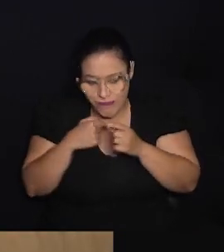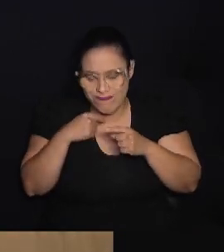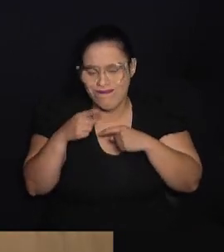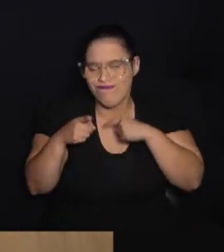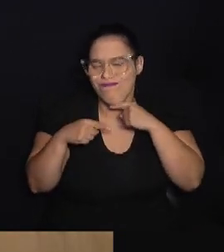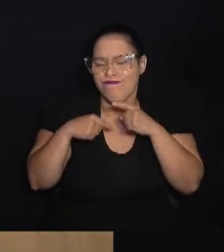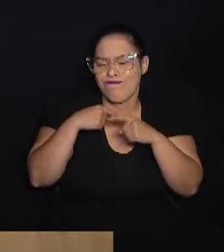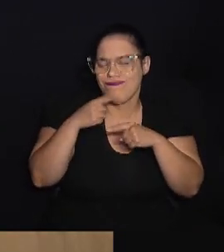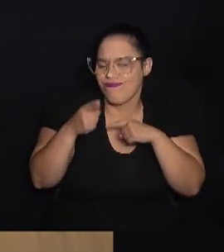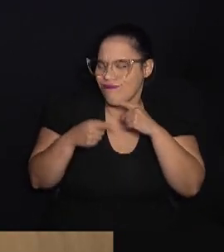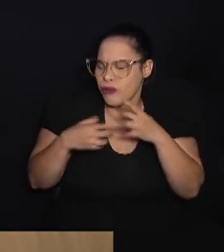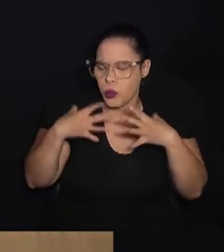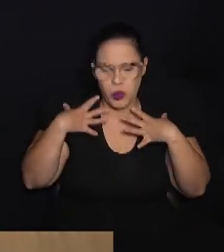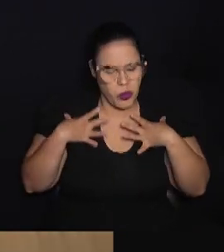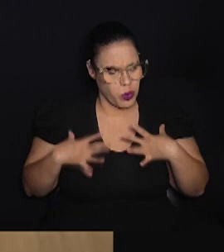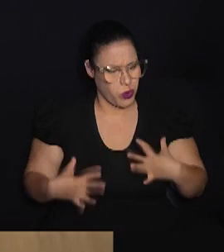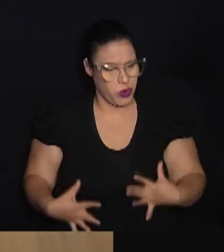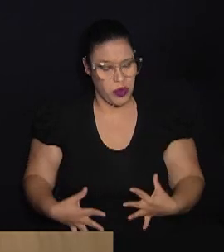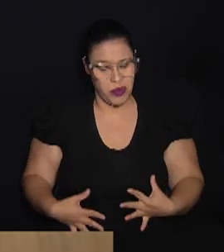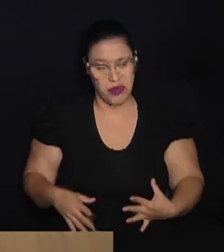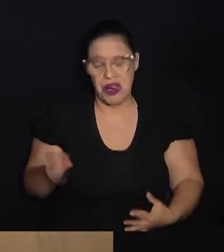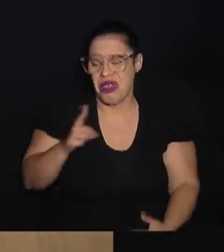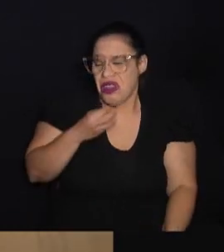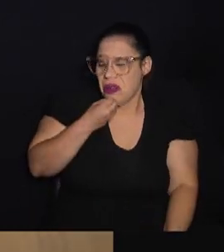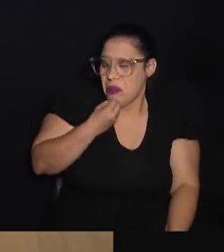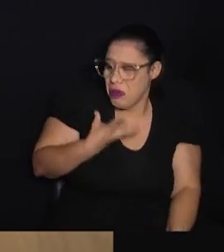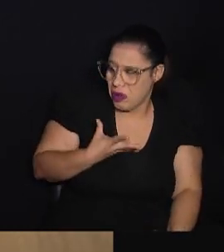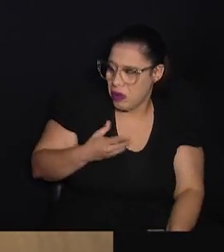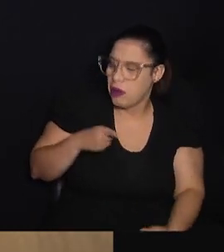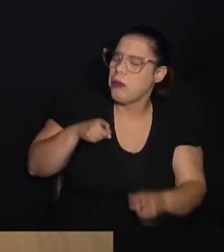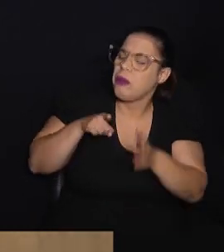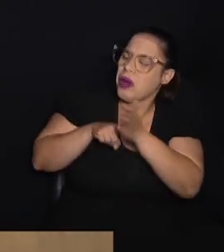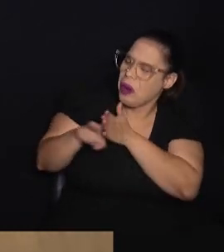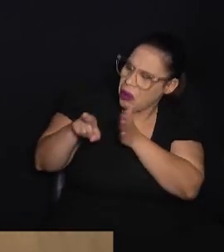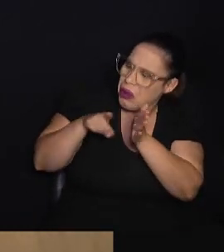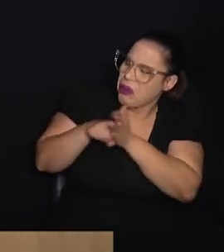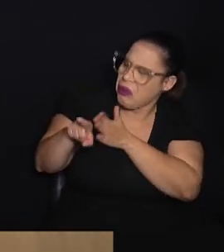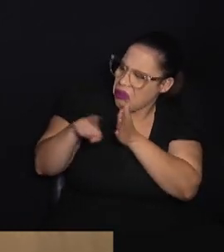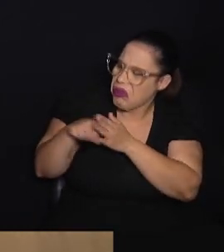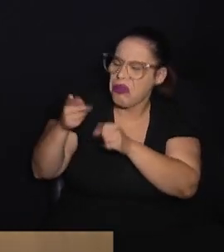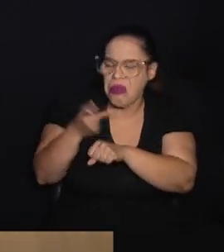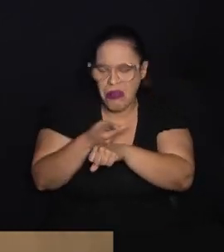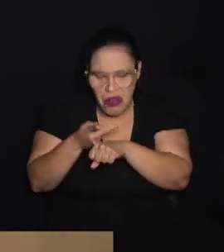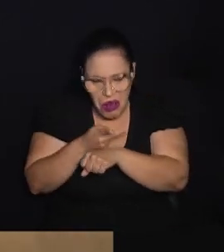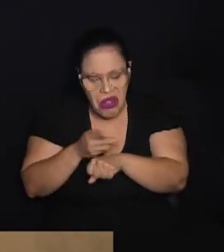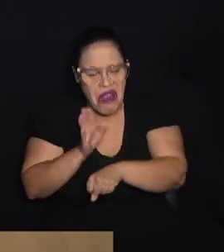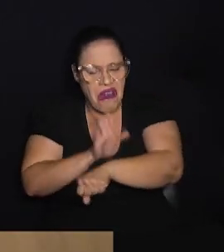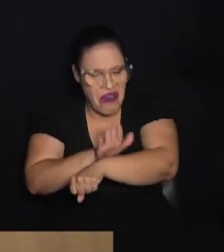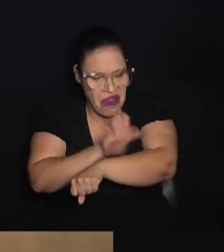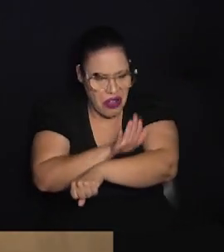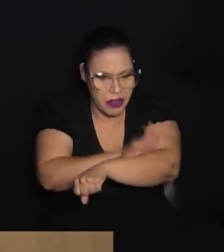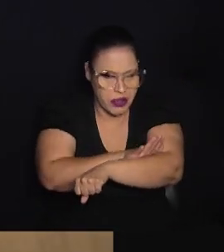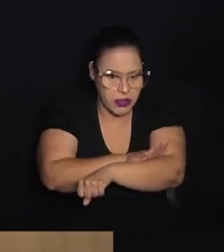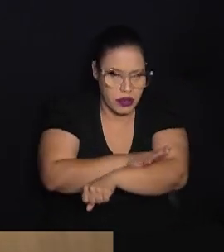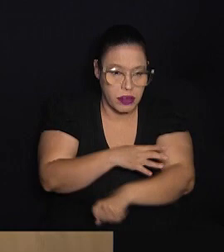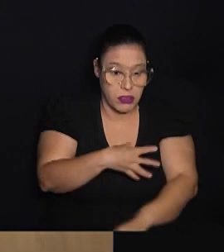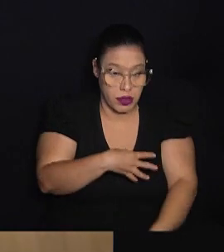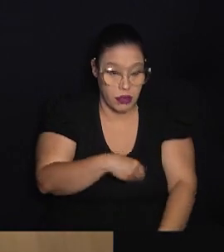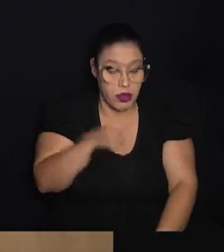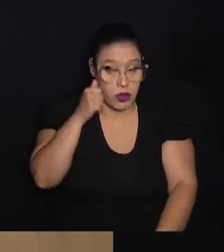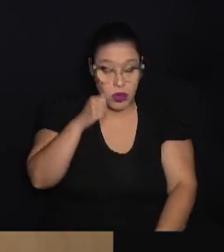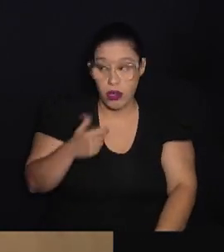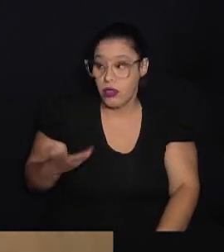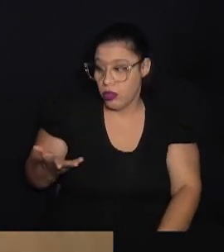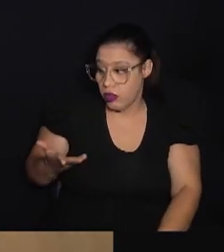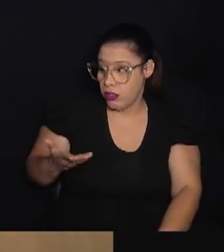sobre alguma coisa do seu corpo que não está indo bem, pergunte, procure ajuda, pergunte para a sua filha para que possa pedir